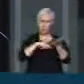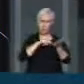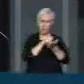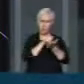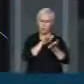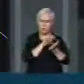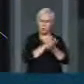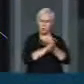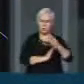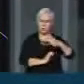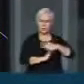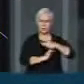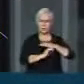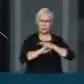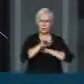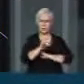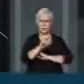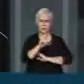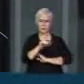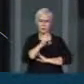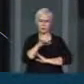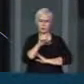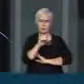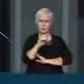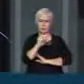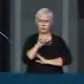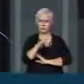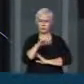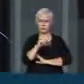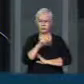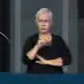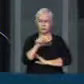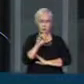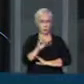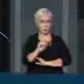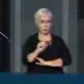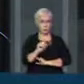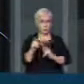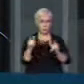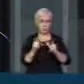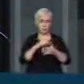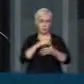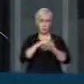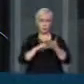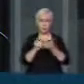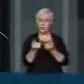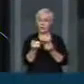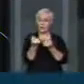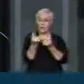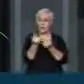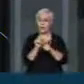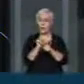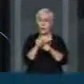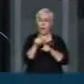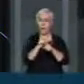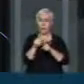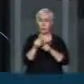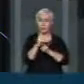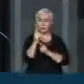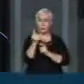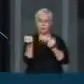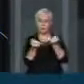com a empresa Júlio Simões, onde o valor do aluguel de uma viatura